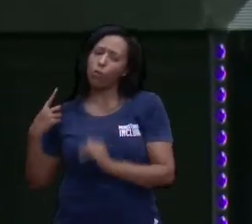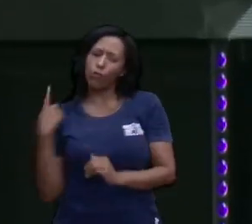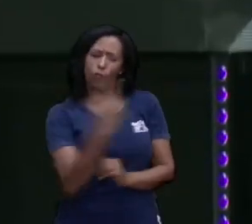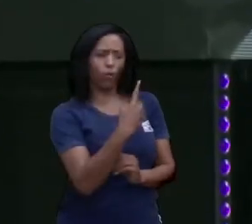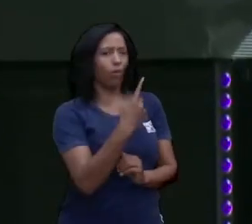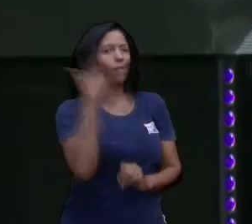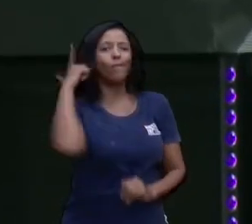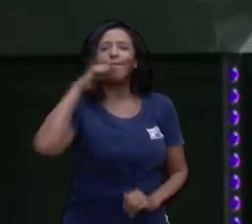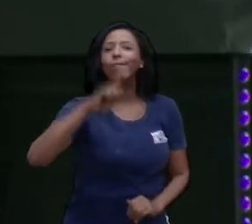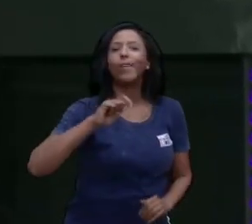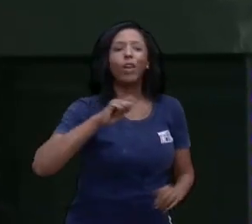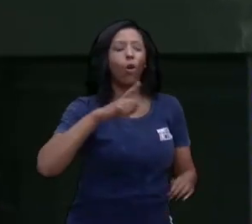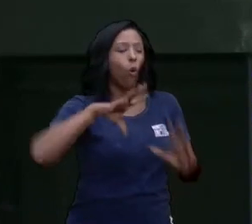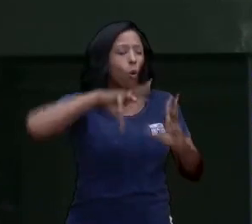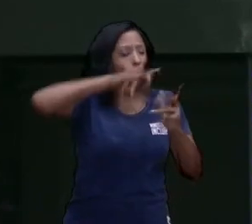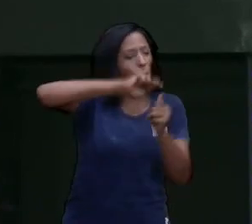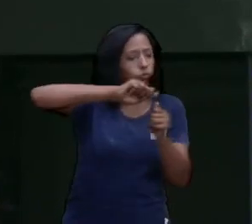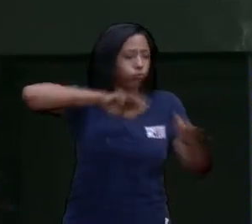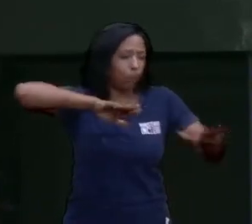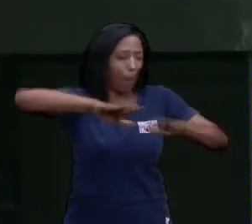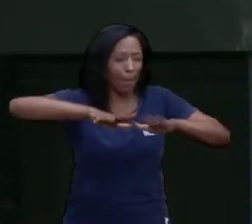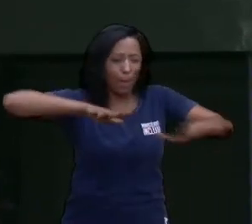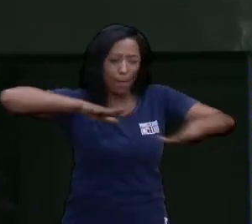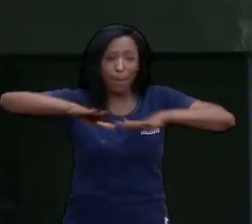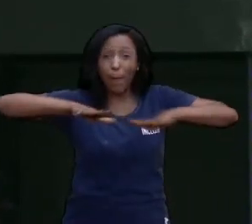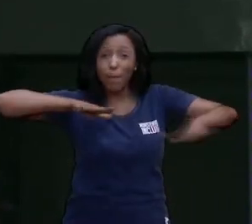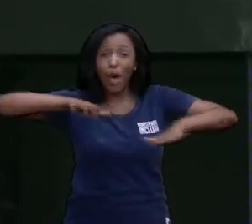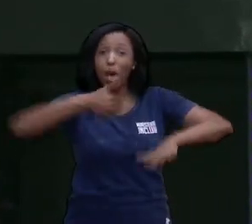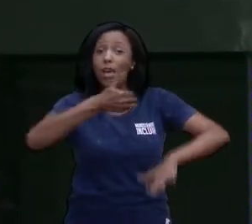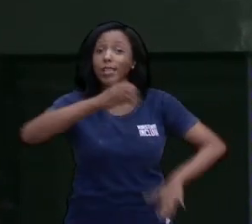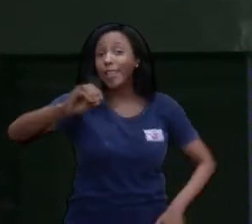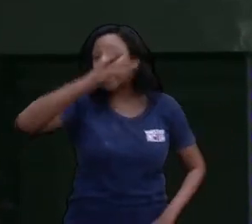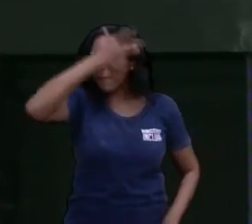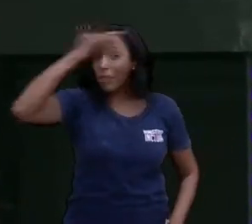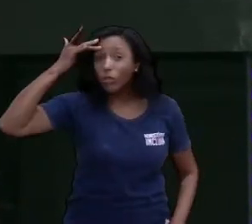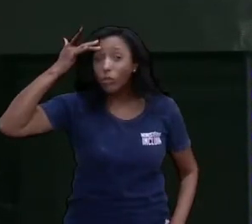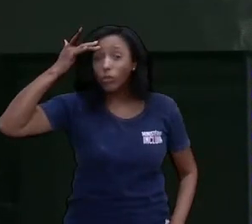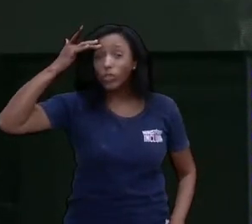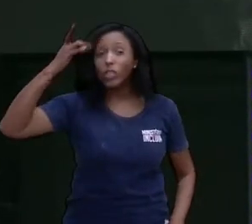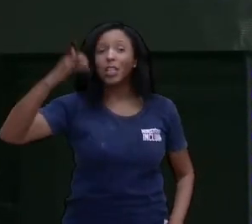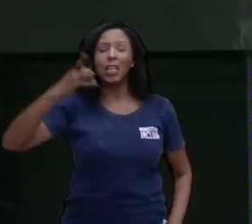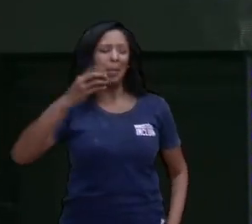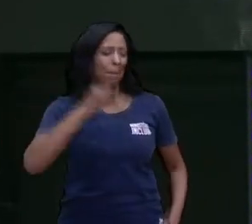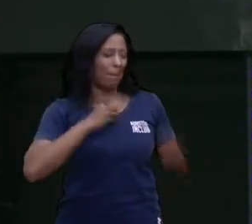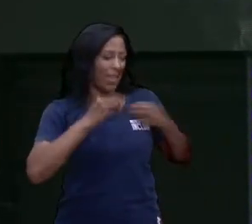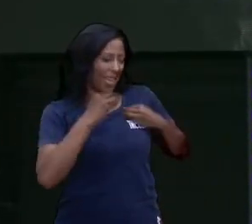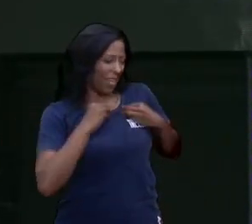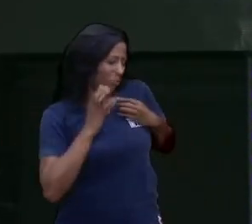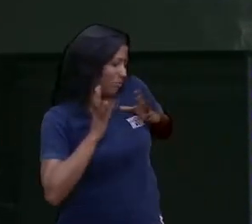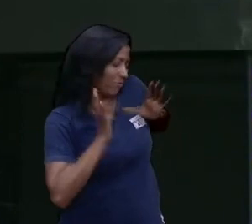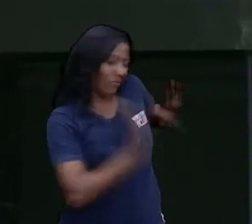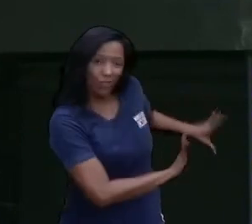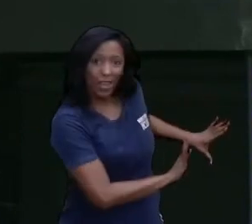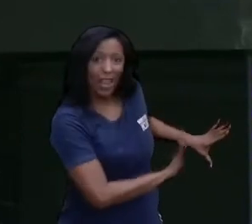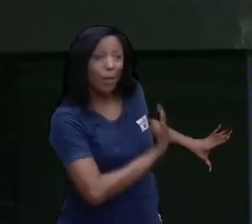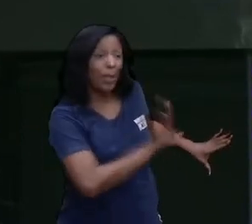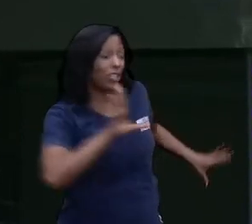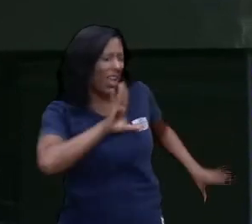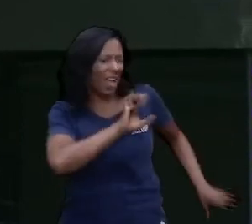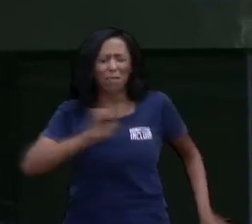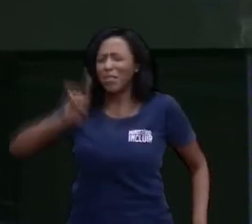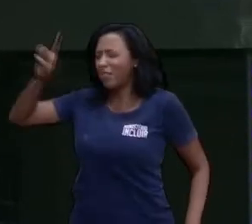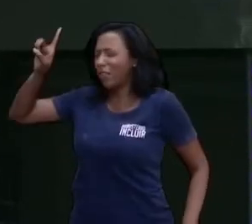sem um homem homens ou mulheres e isso só tema o pecado e só Ame a Deus eu mudo o